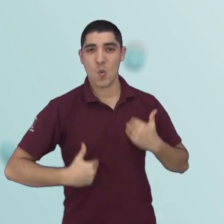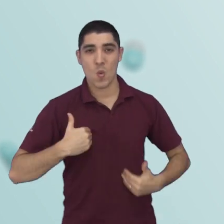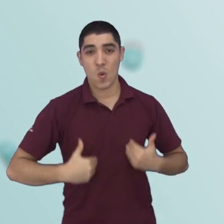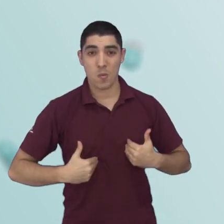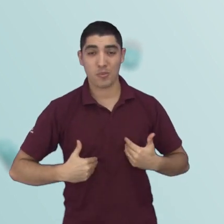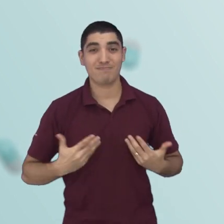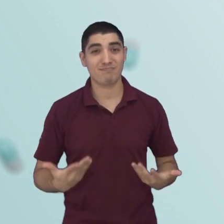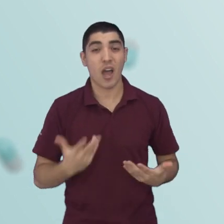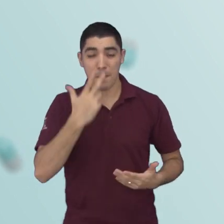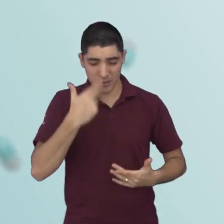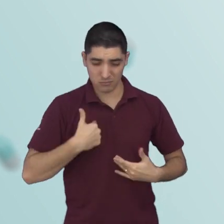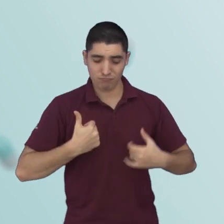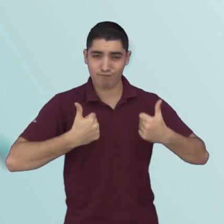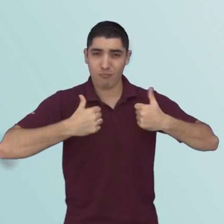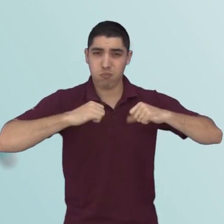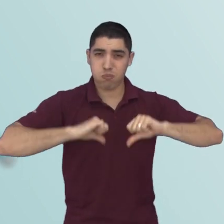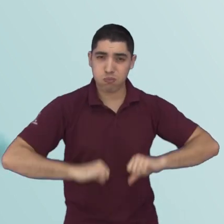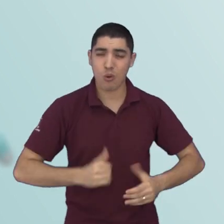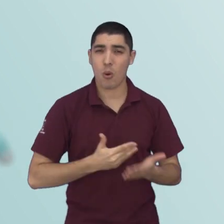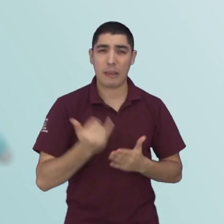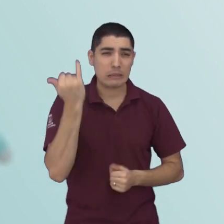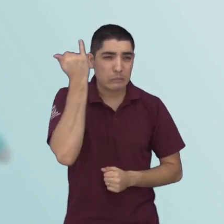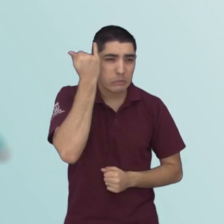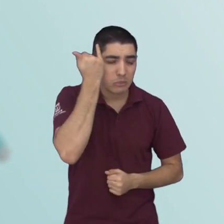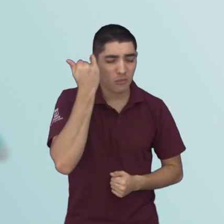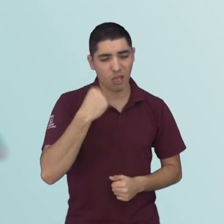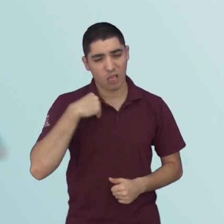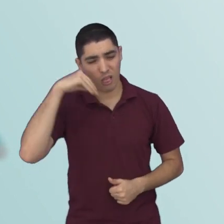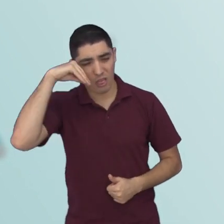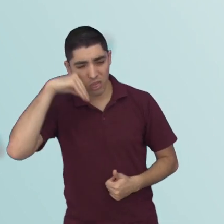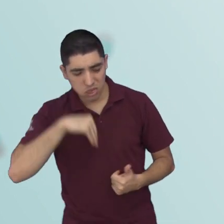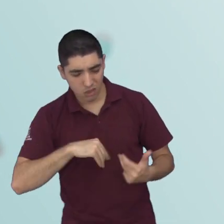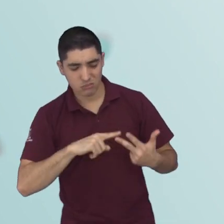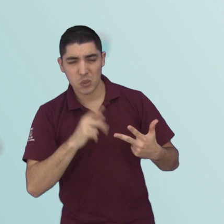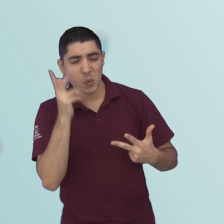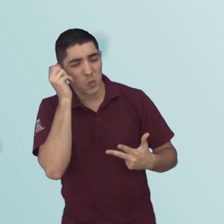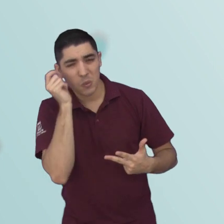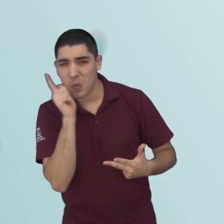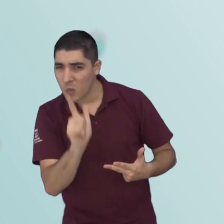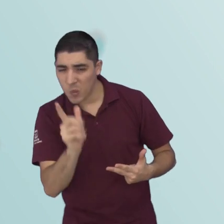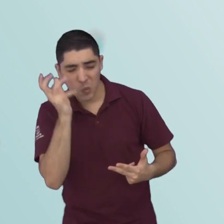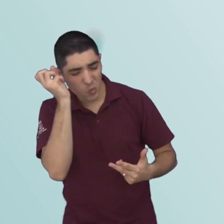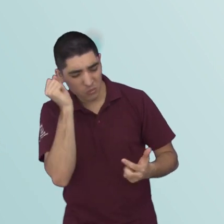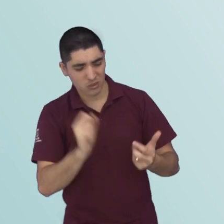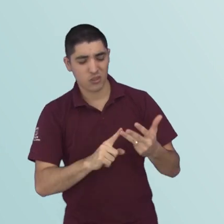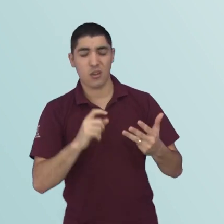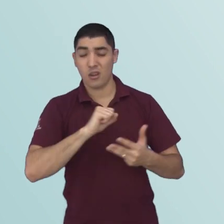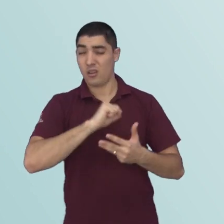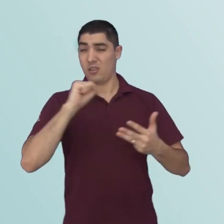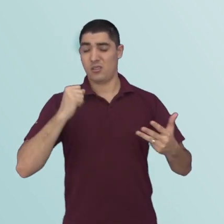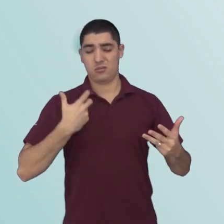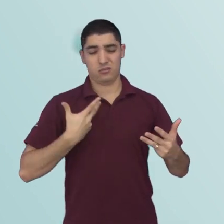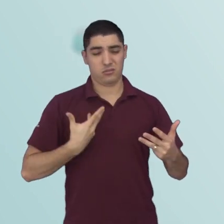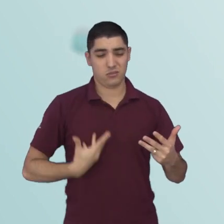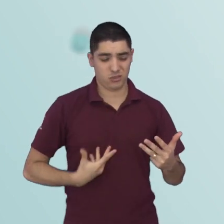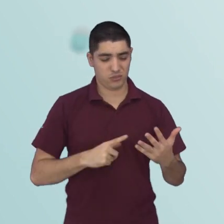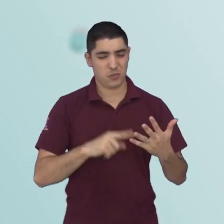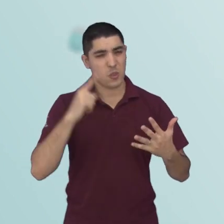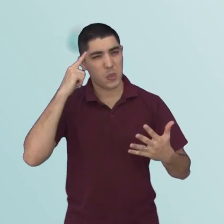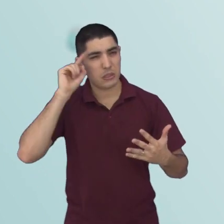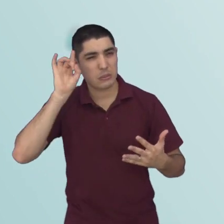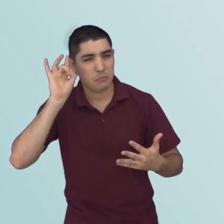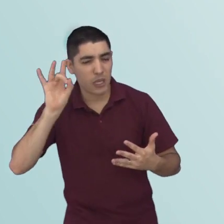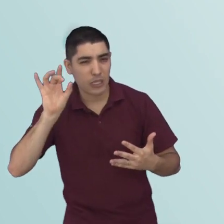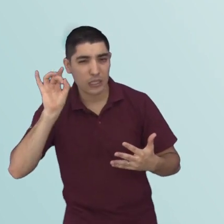pro meu corpo e eu funcionam mal eu tenho preguiça eu tenho desânimo eu não durmo direito eu acordo cansada Eu tenho